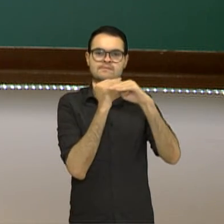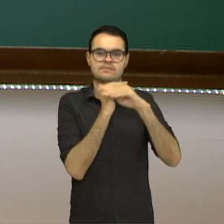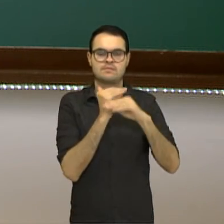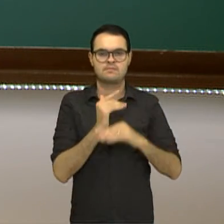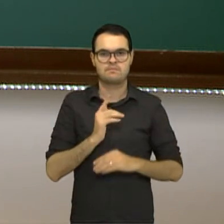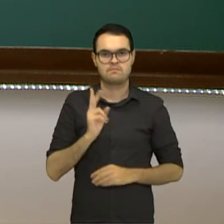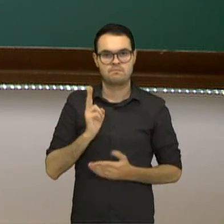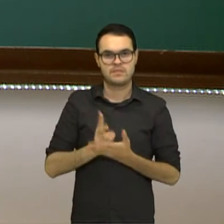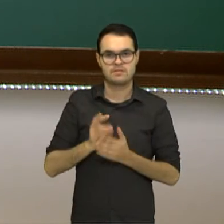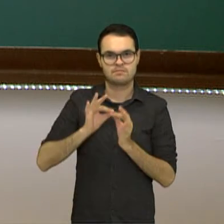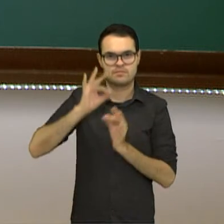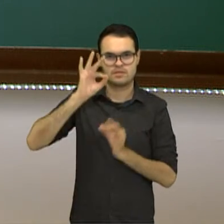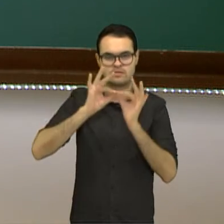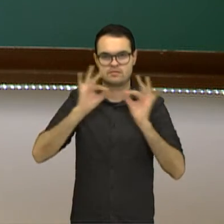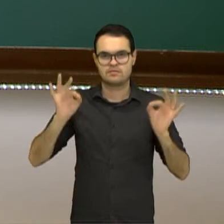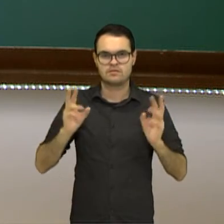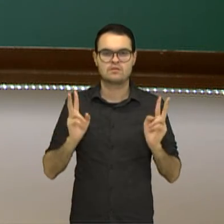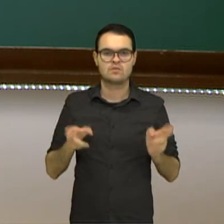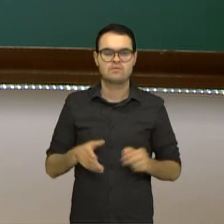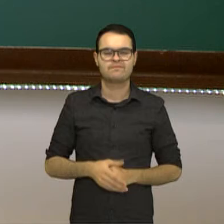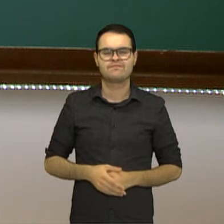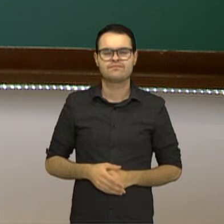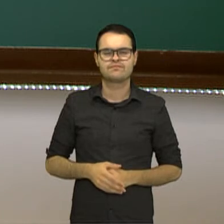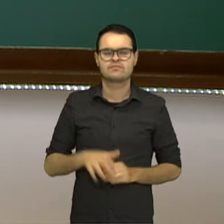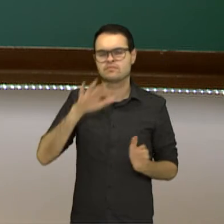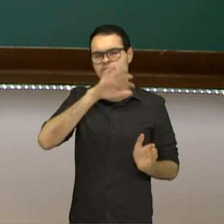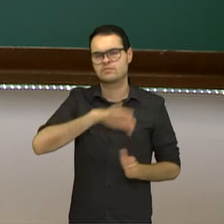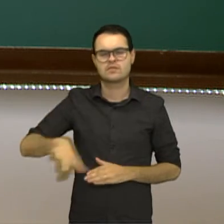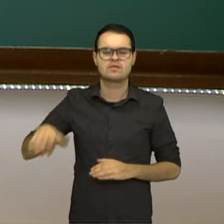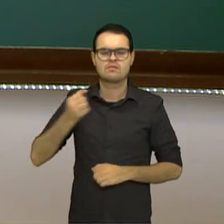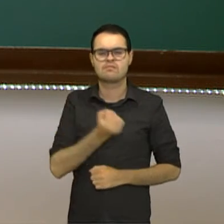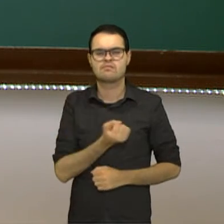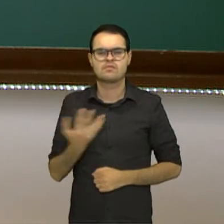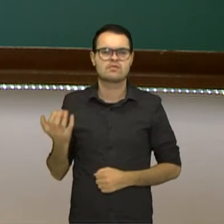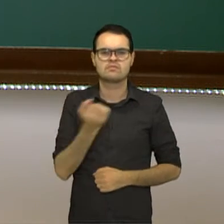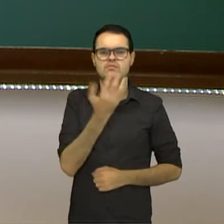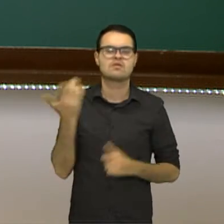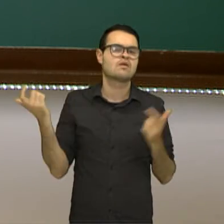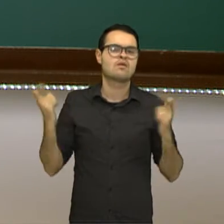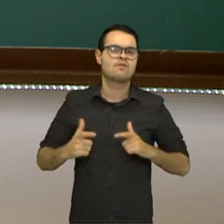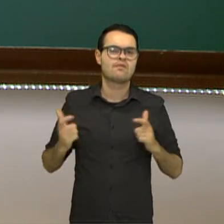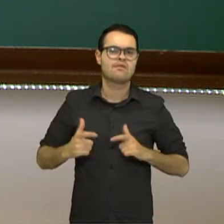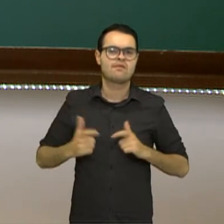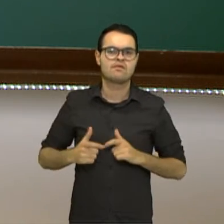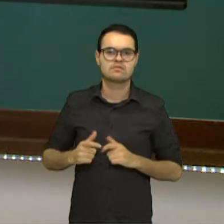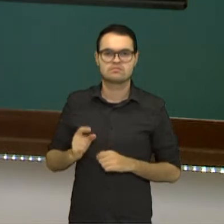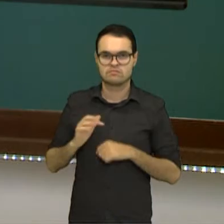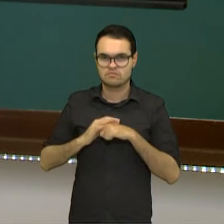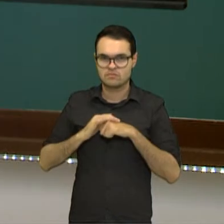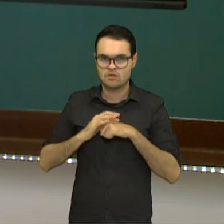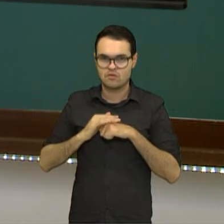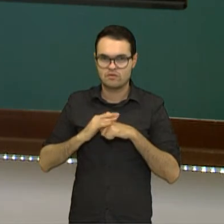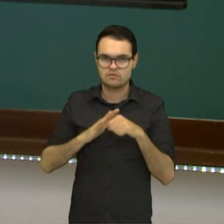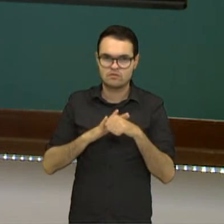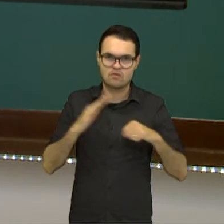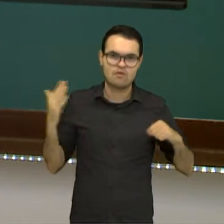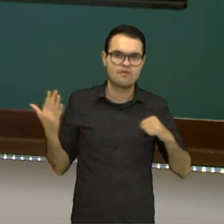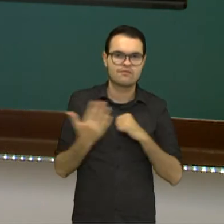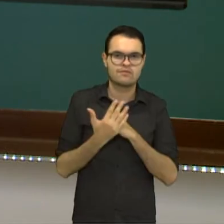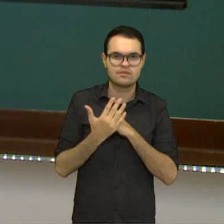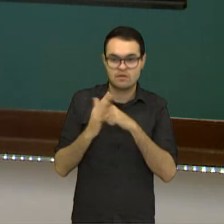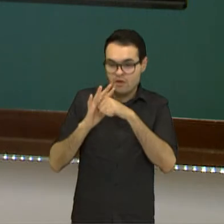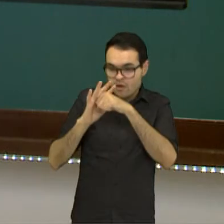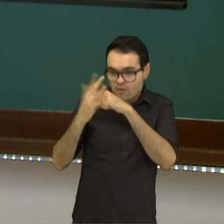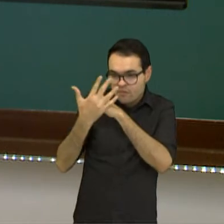mesma medida, certo? E onde mais a gente vê a potenciação? A gente vê na transmissão da Covid, certo? Por